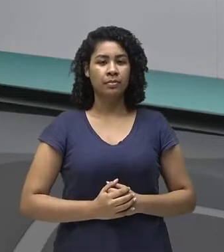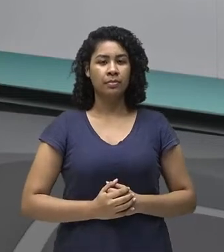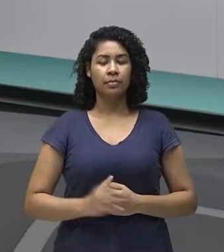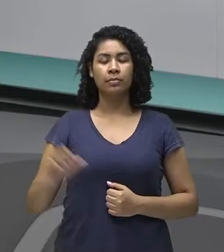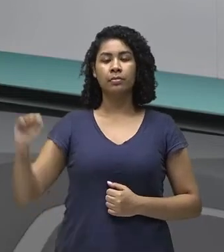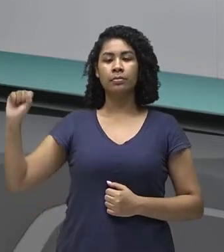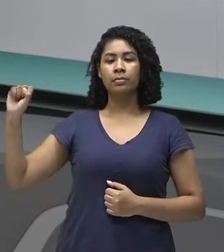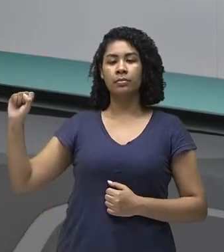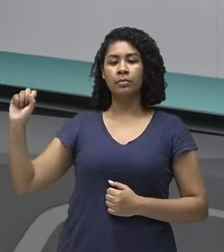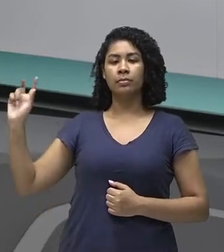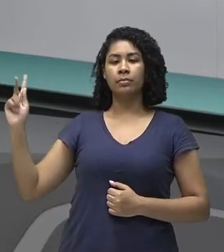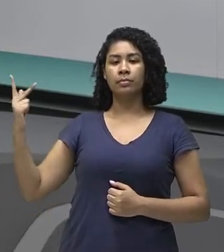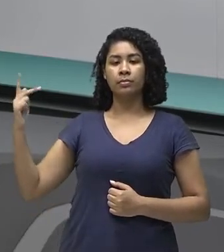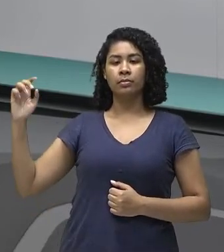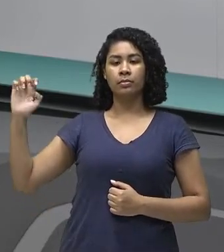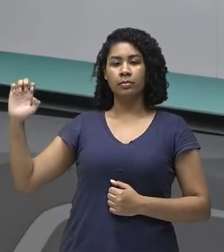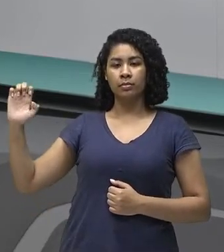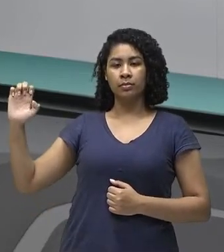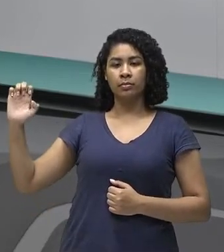she,